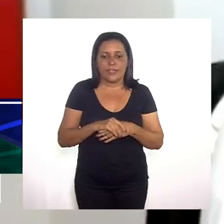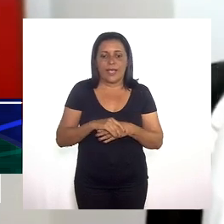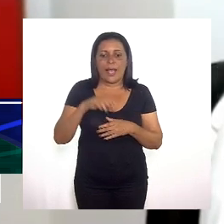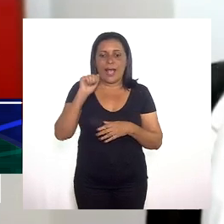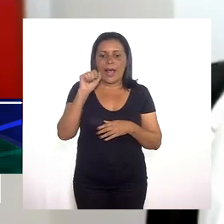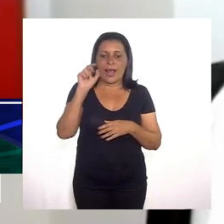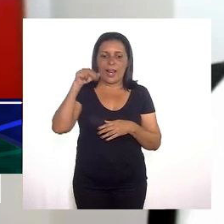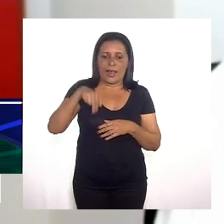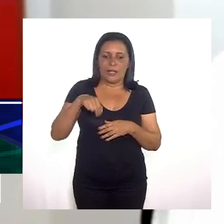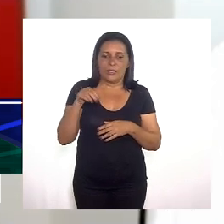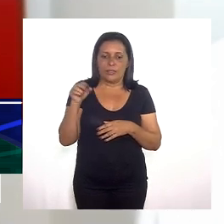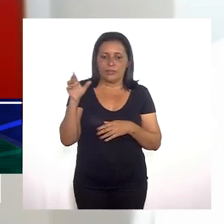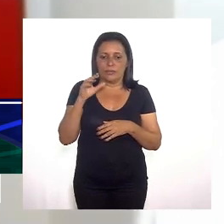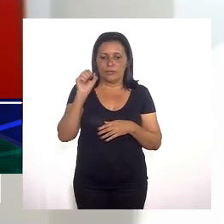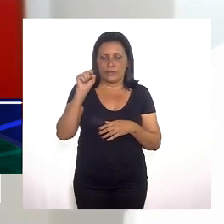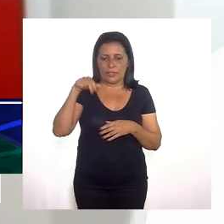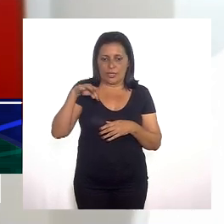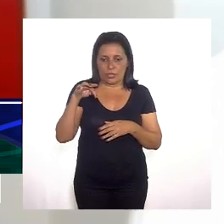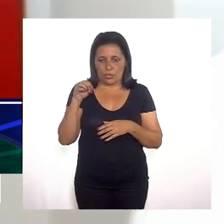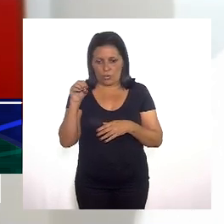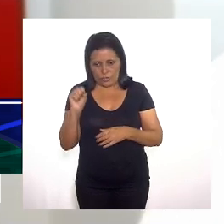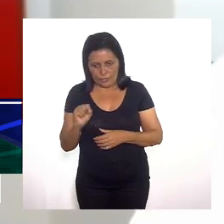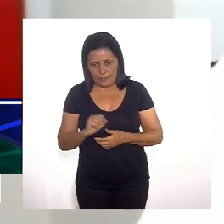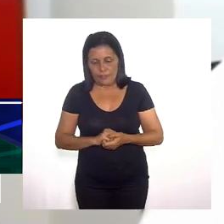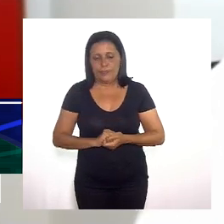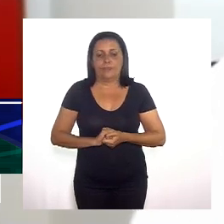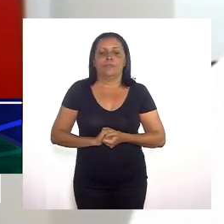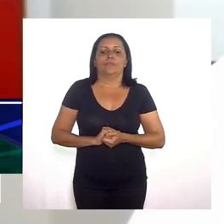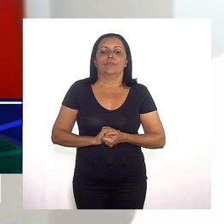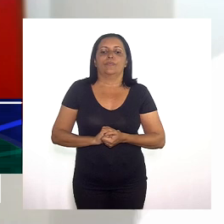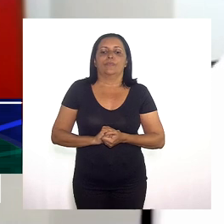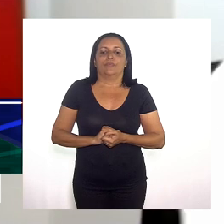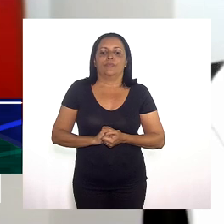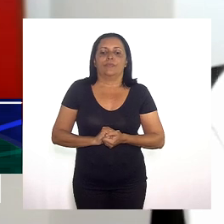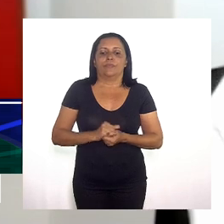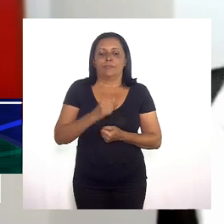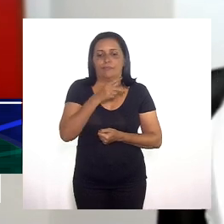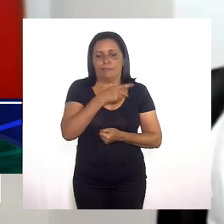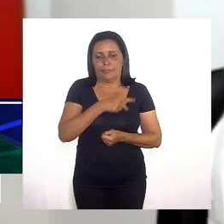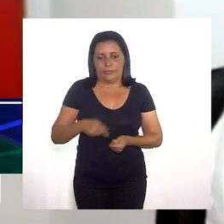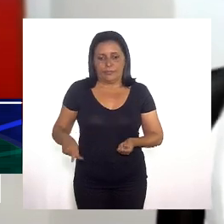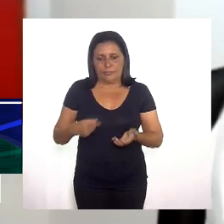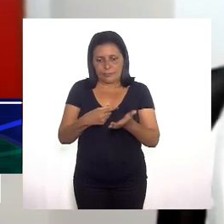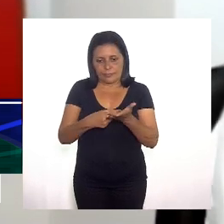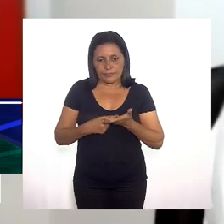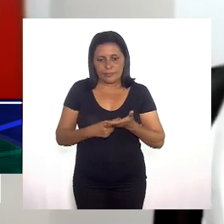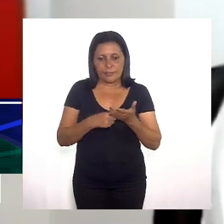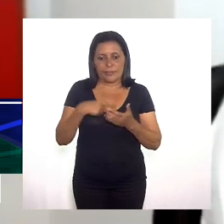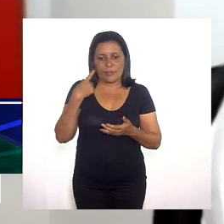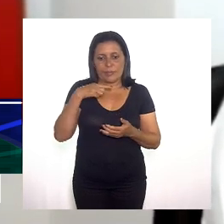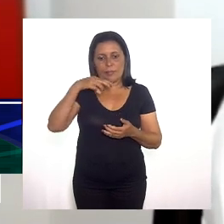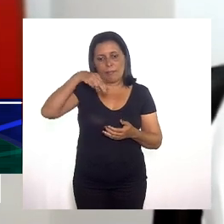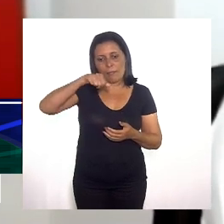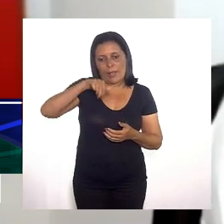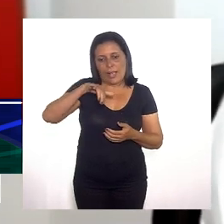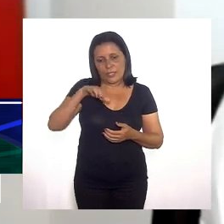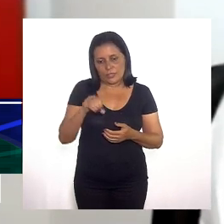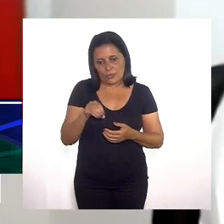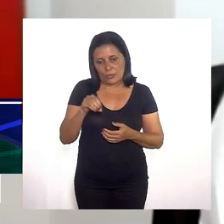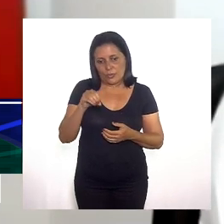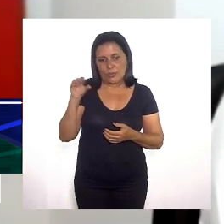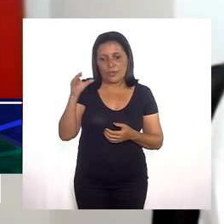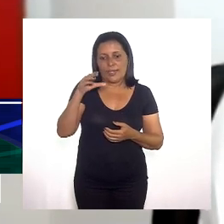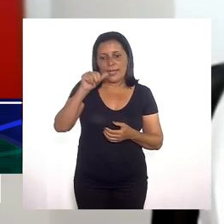das comissões de normas internas e proporções externas. A presidência convida o deputado Márcio Canella para dar